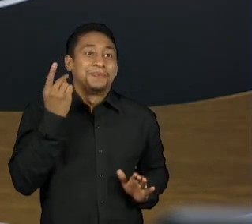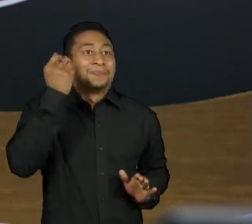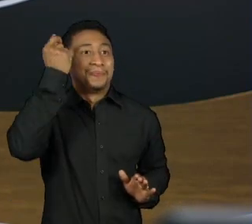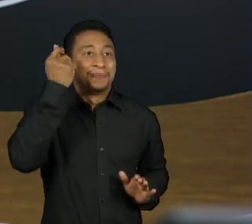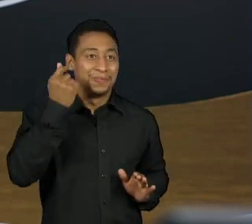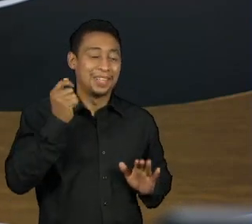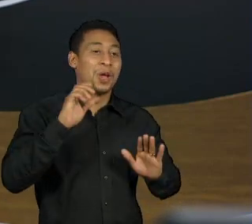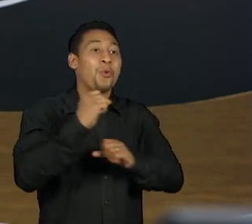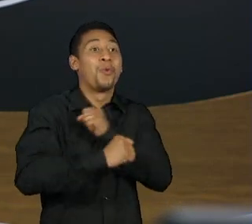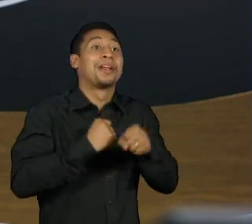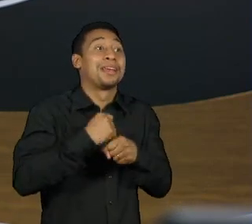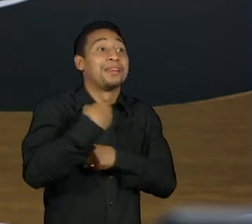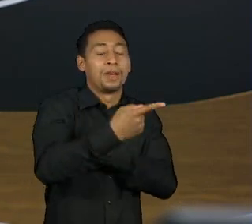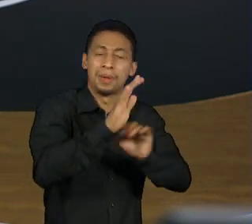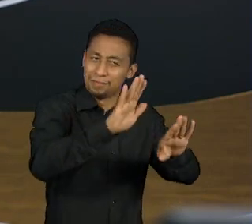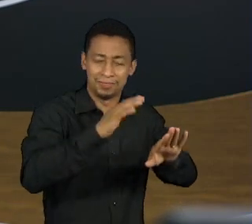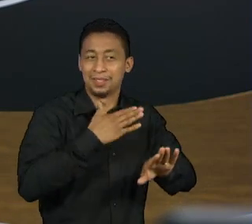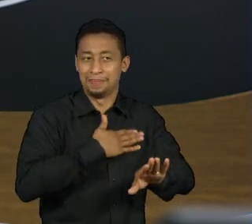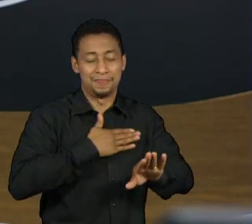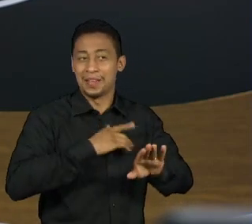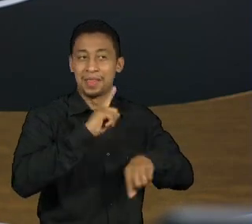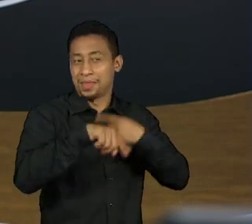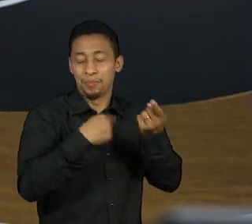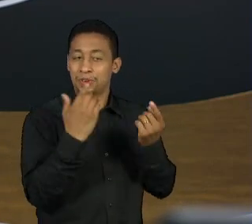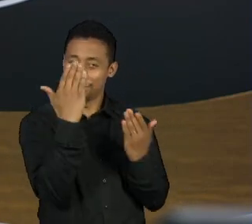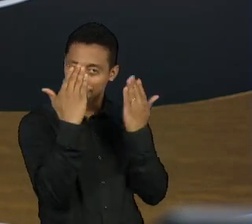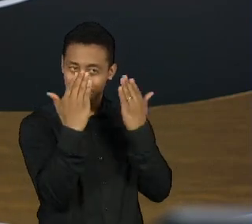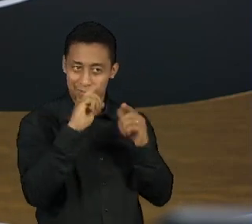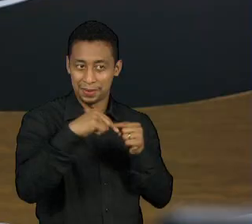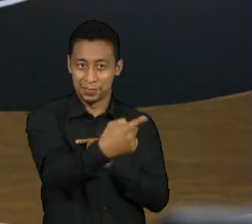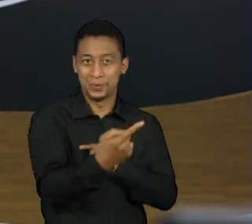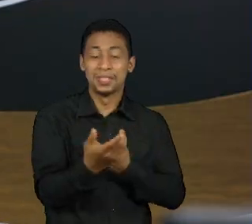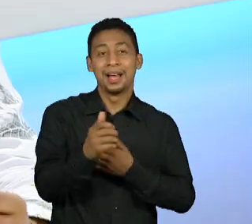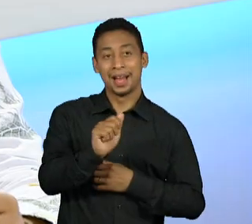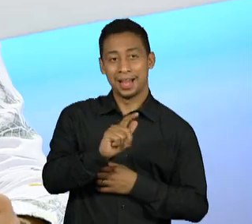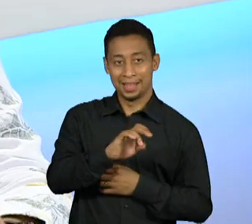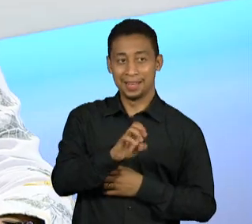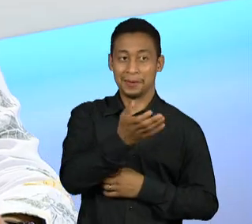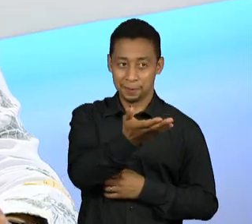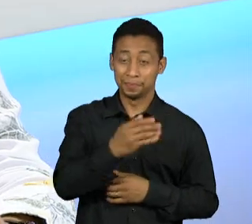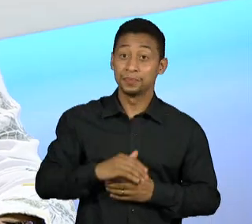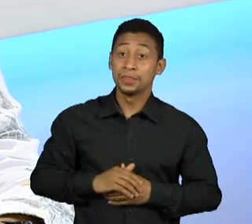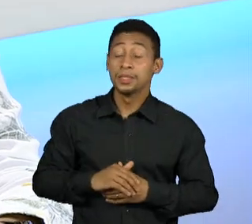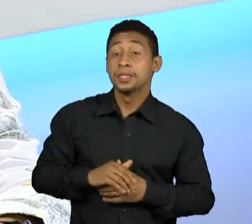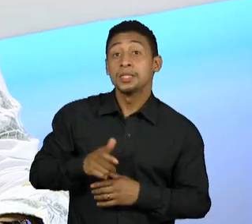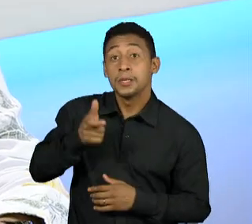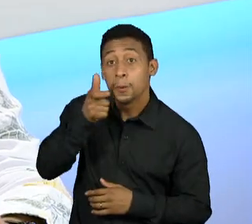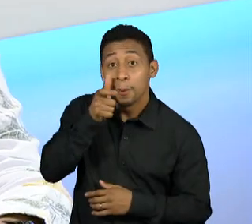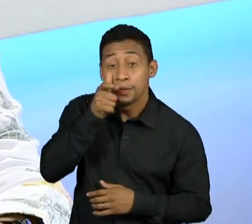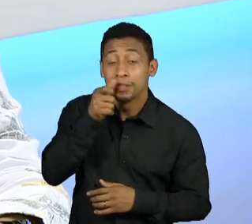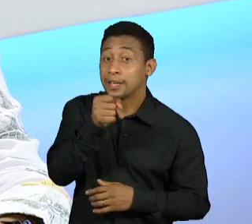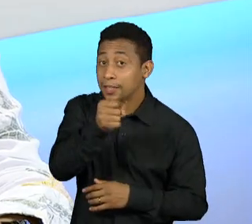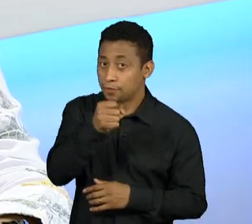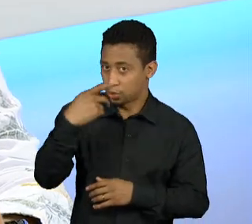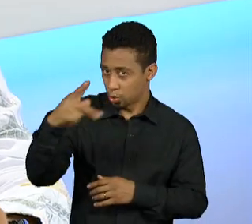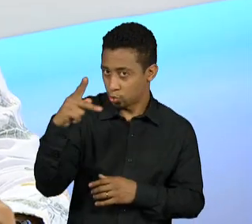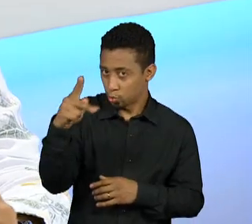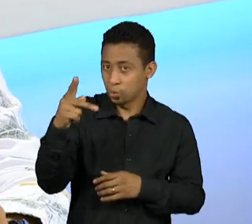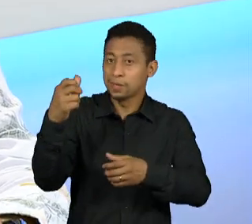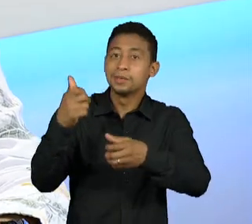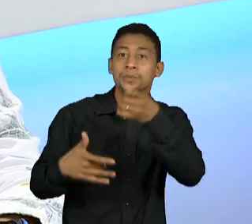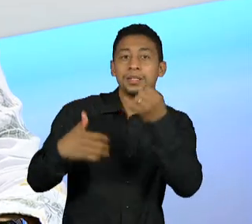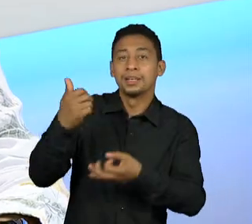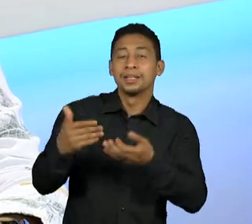mas deixa isso para a terapia. Ale, por favor. Ô, Guel, assisti uma entrevista sua comentando sobre o Bem Amado, que